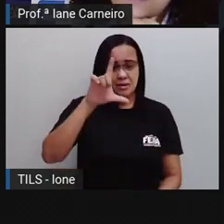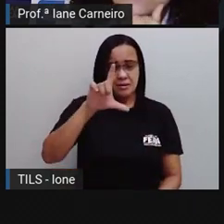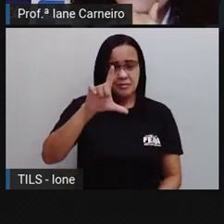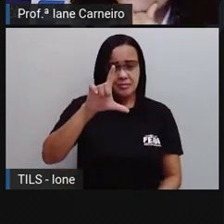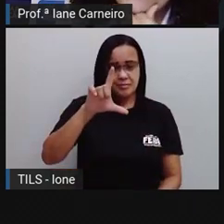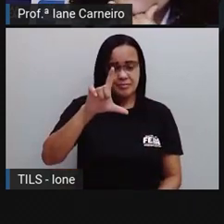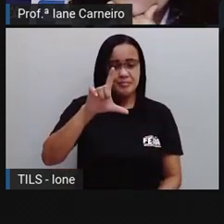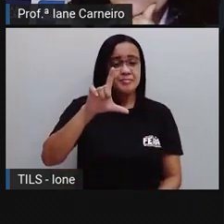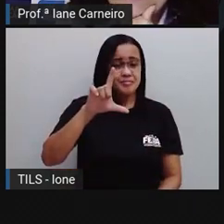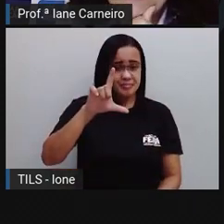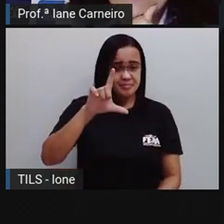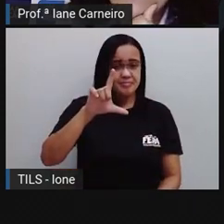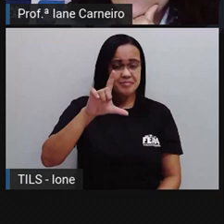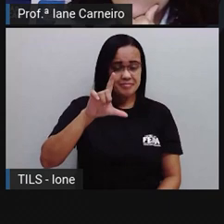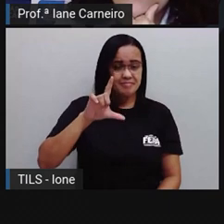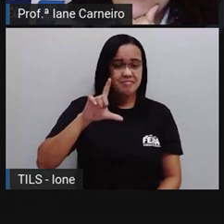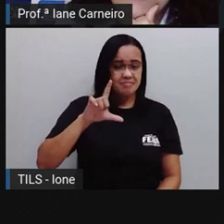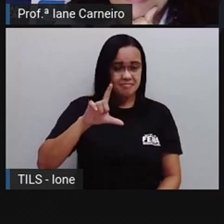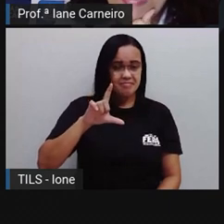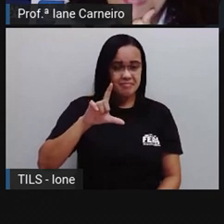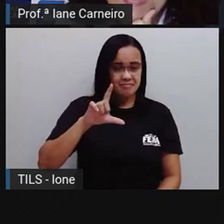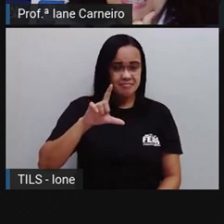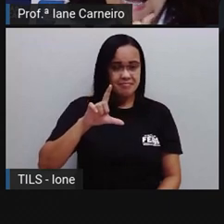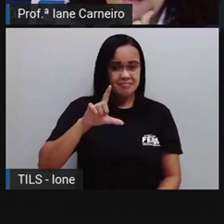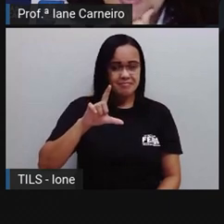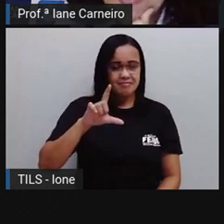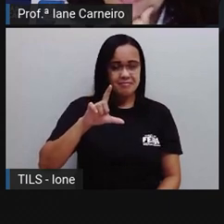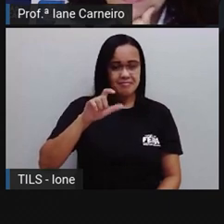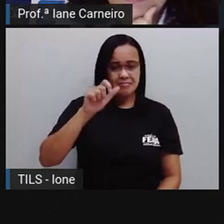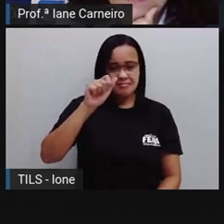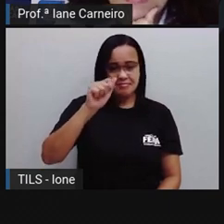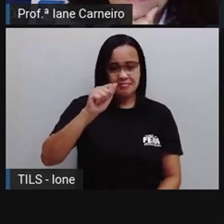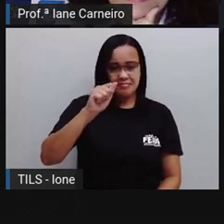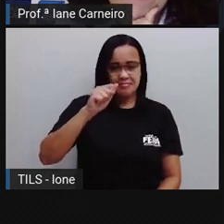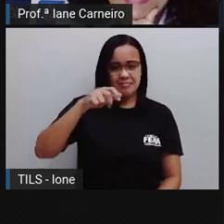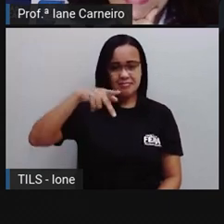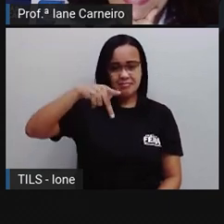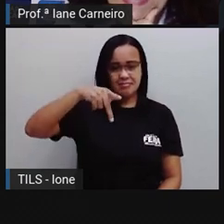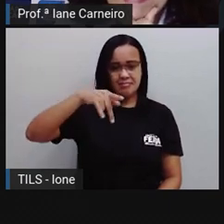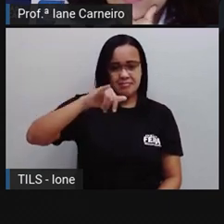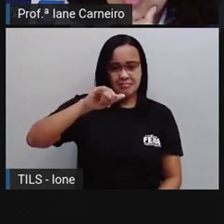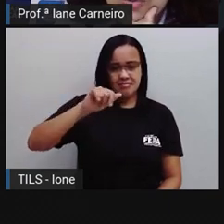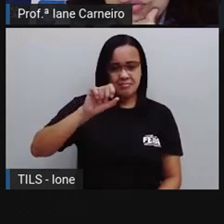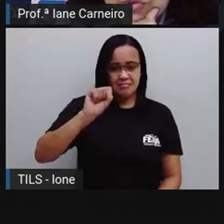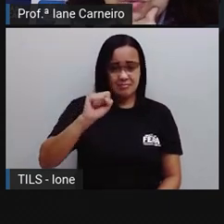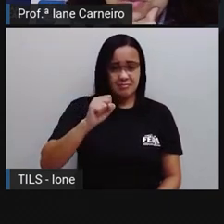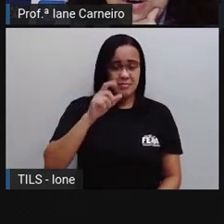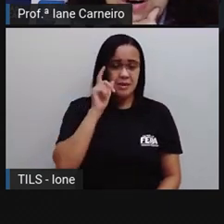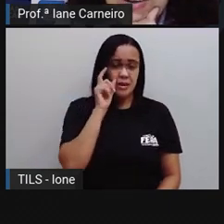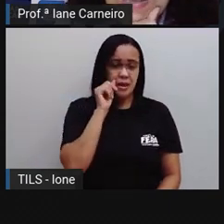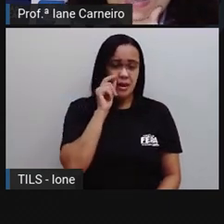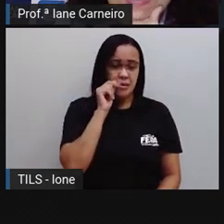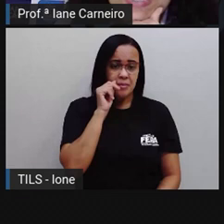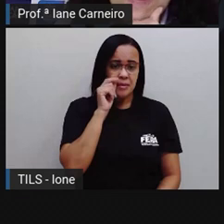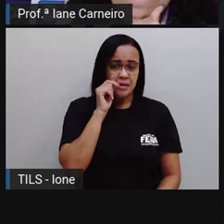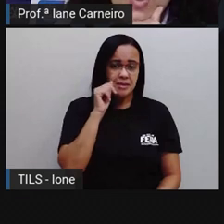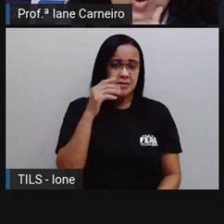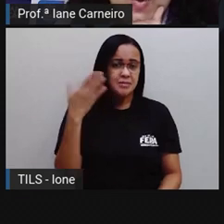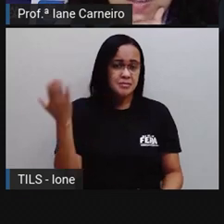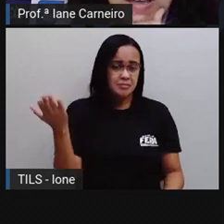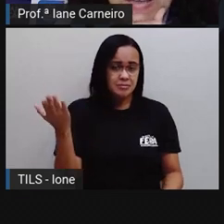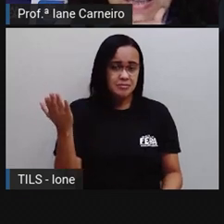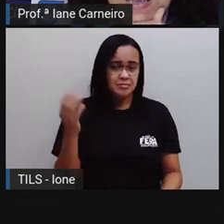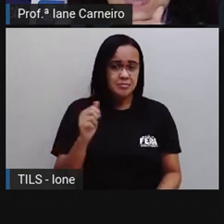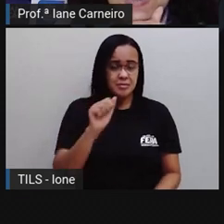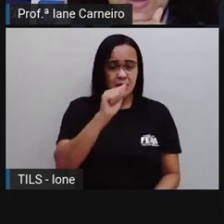E isso não será que tá escrito letra lápis letra B estojo ou letras e